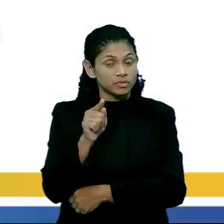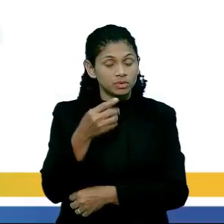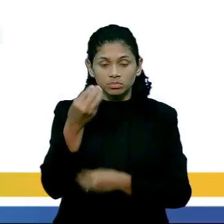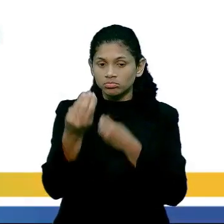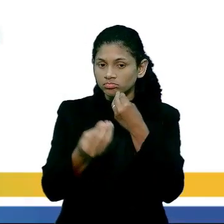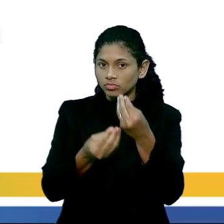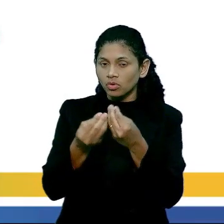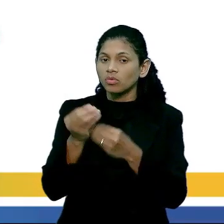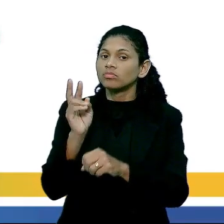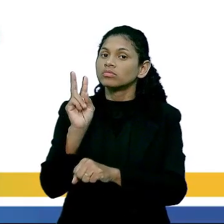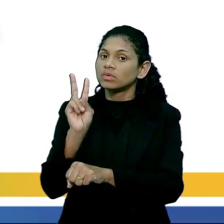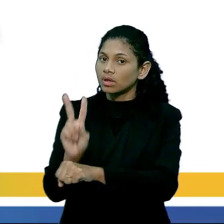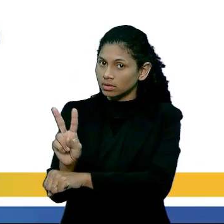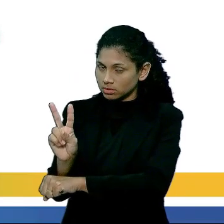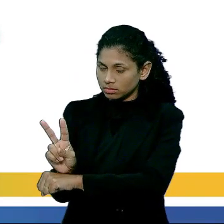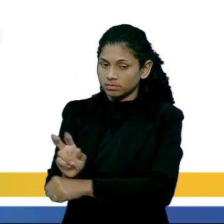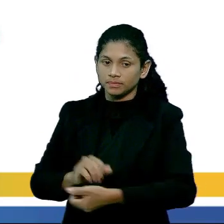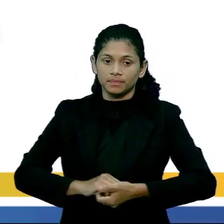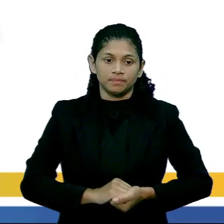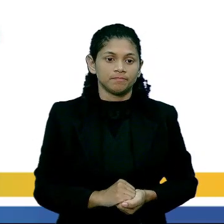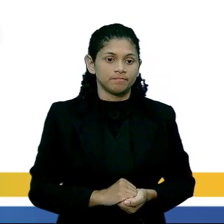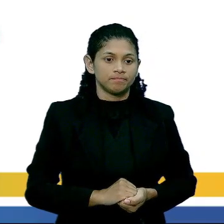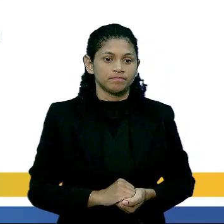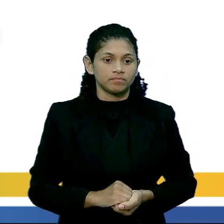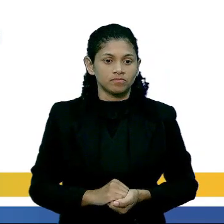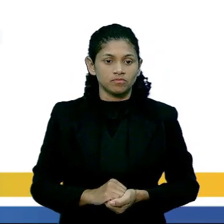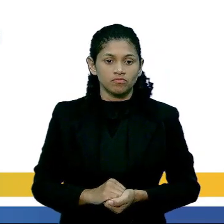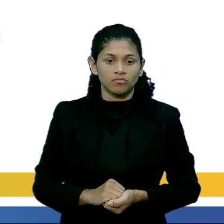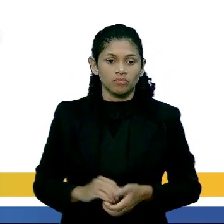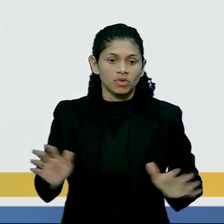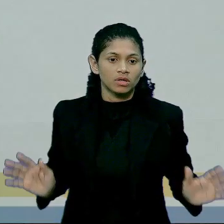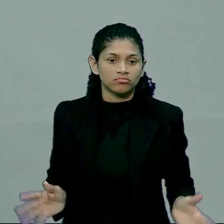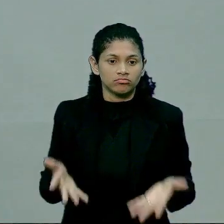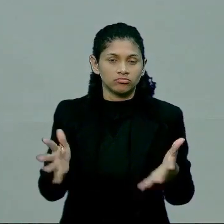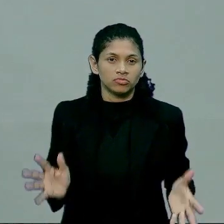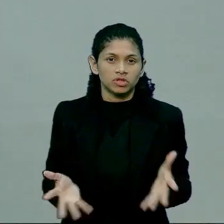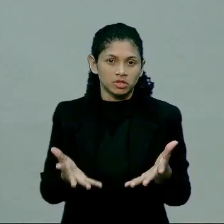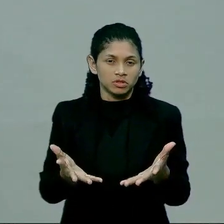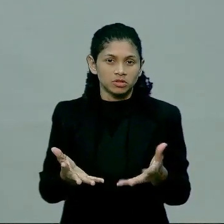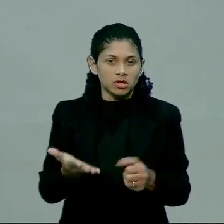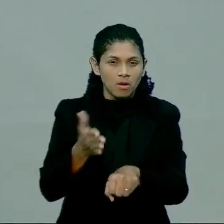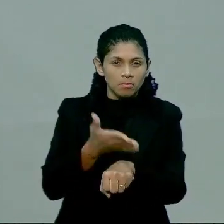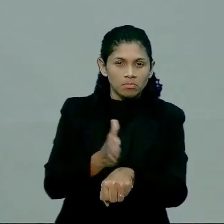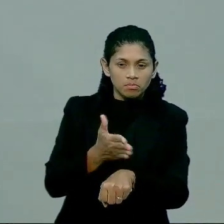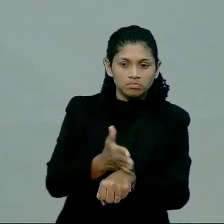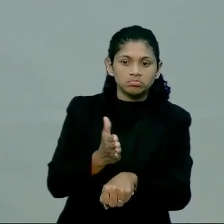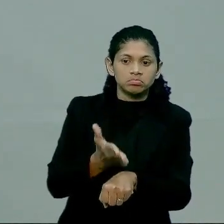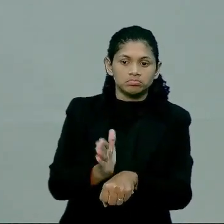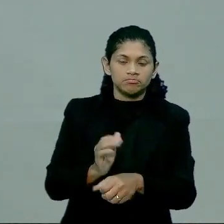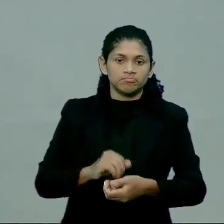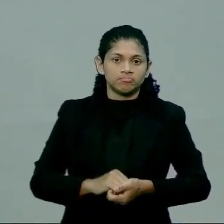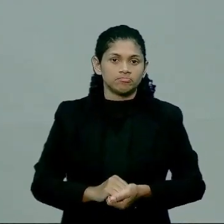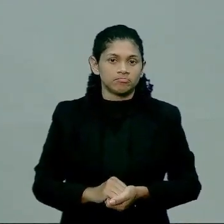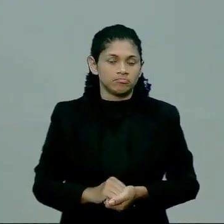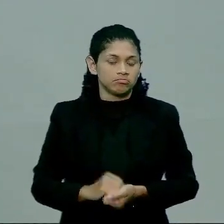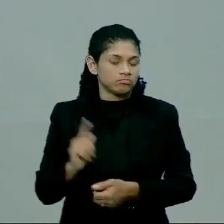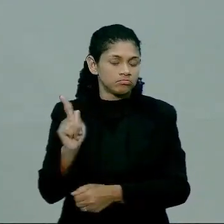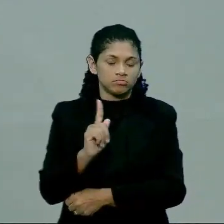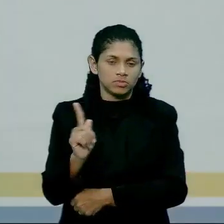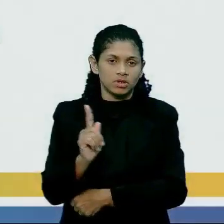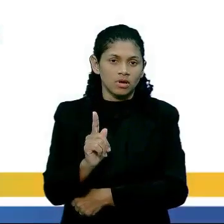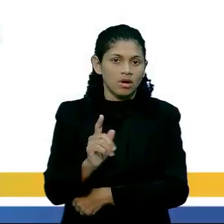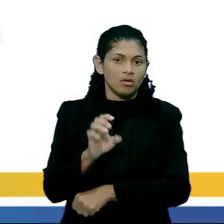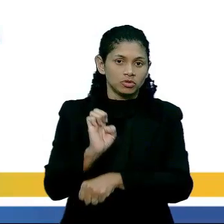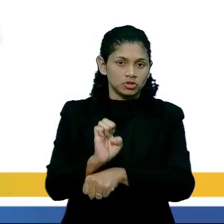como lidar né eu lhe dar tá incentivar a prática governamental a gente especialista não isso aí é um dever do Estado né é um dever do Estado